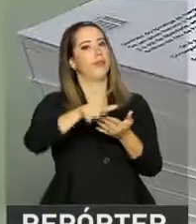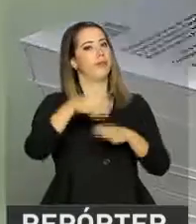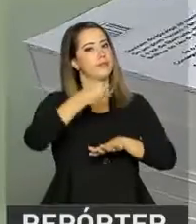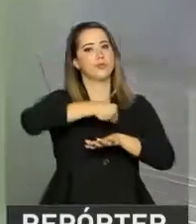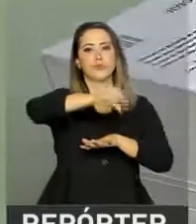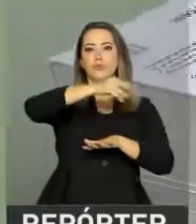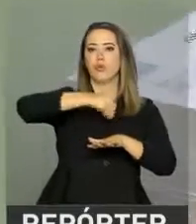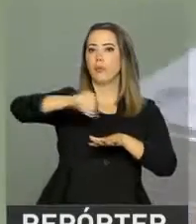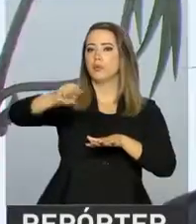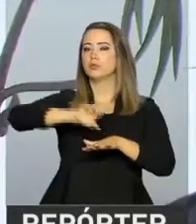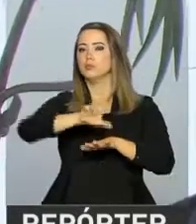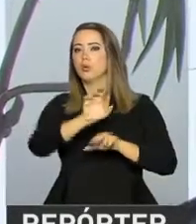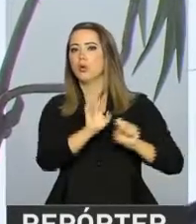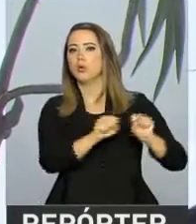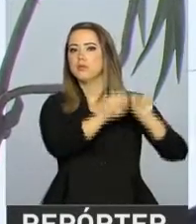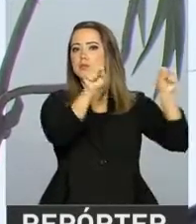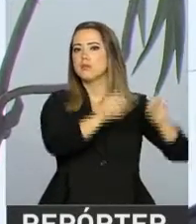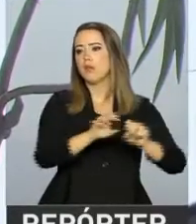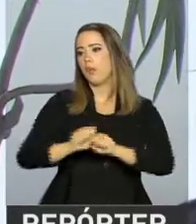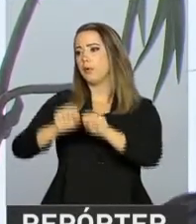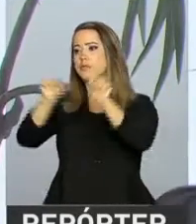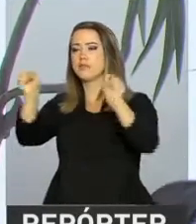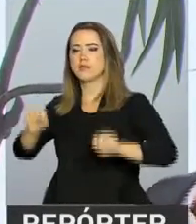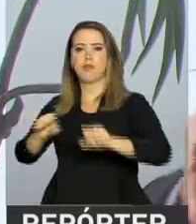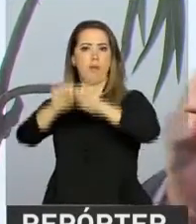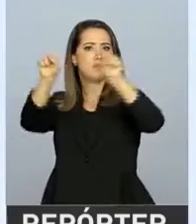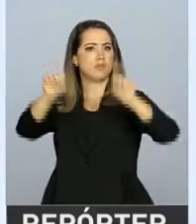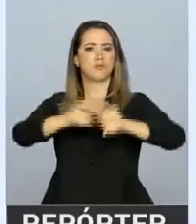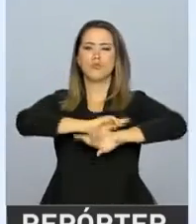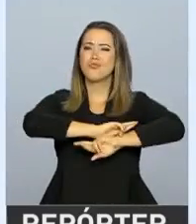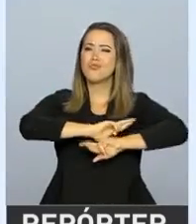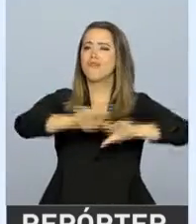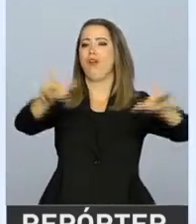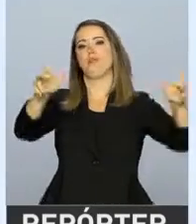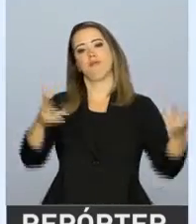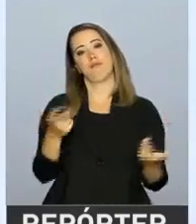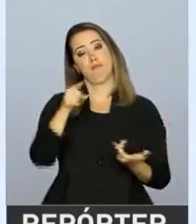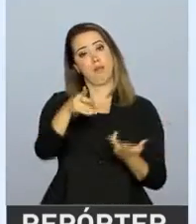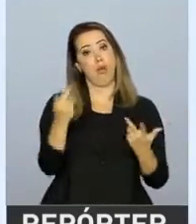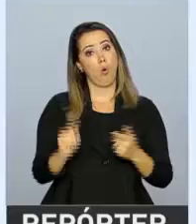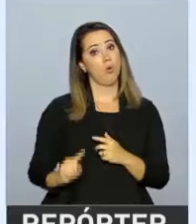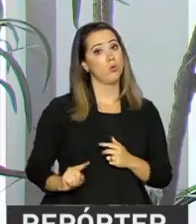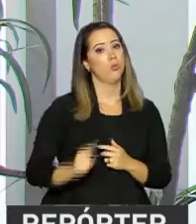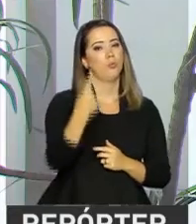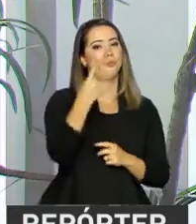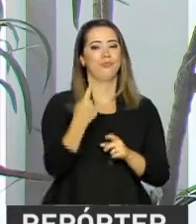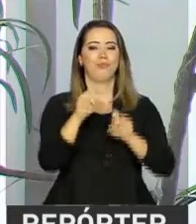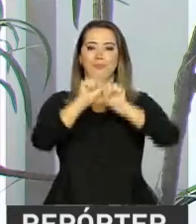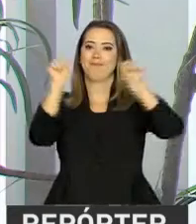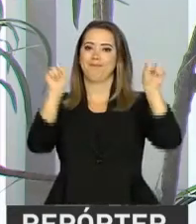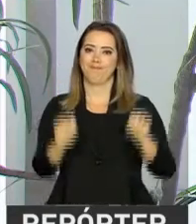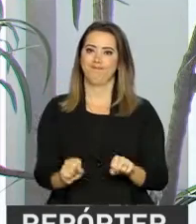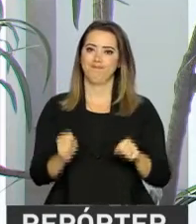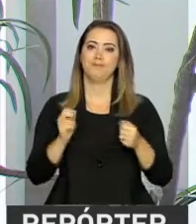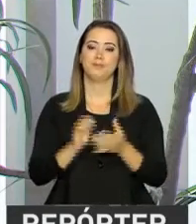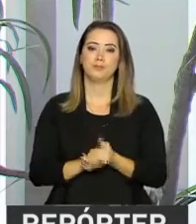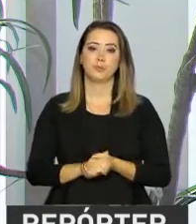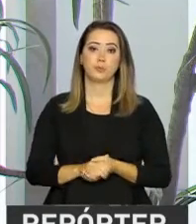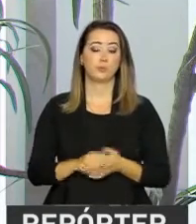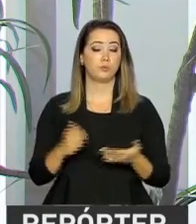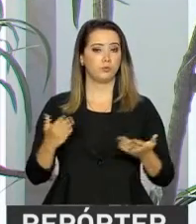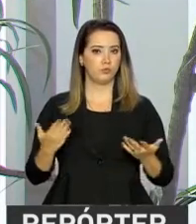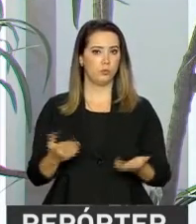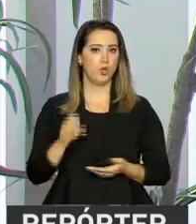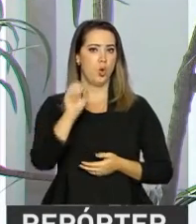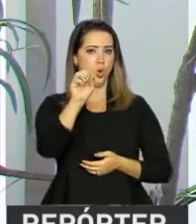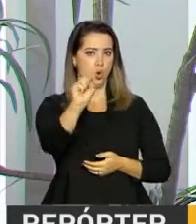órgãos do governo mas com a implantação do e social esse processo foi simplificado como simples recolhe oito